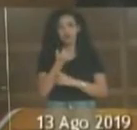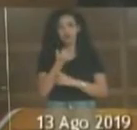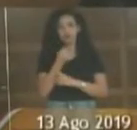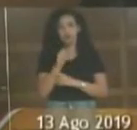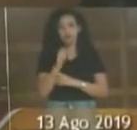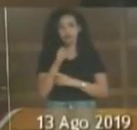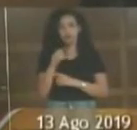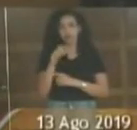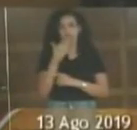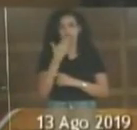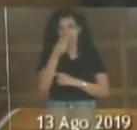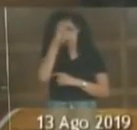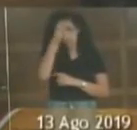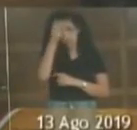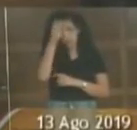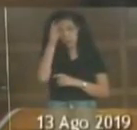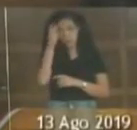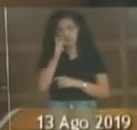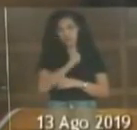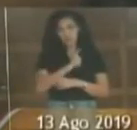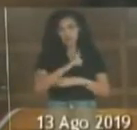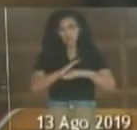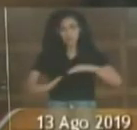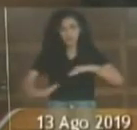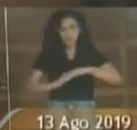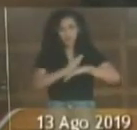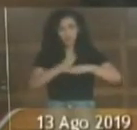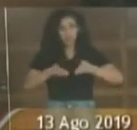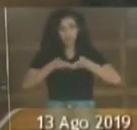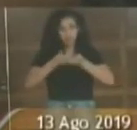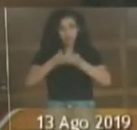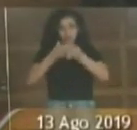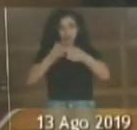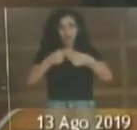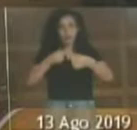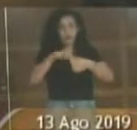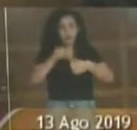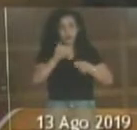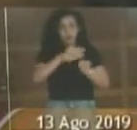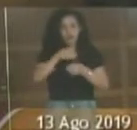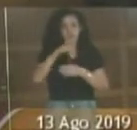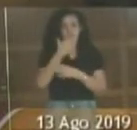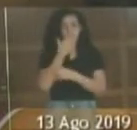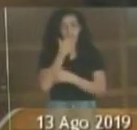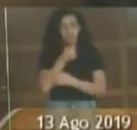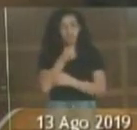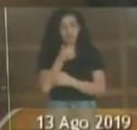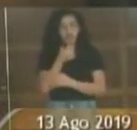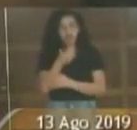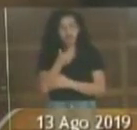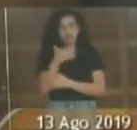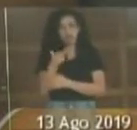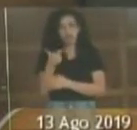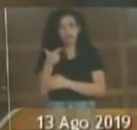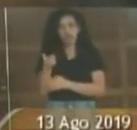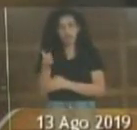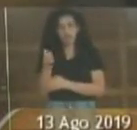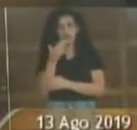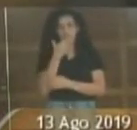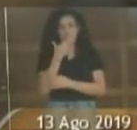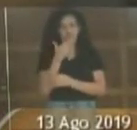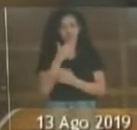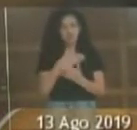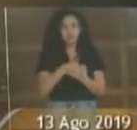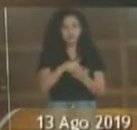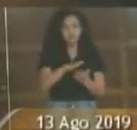prefeito a construção de uma rampa para subida e descida de barcos na Praia da Itinga, bairro Bracuí. Indicação 2226, indicando ao prefeito a pintura da faixa de pedestre